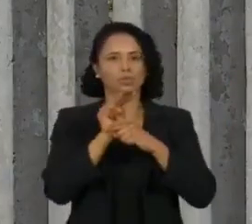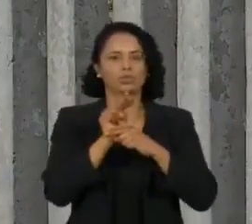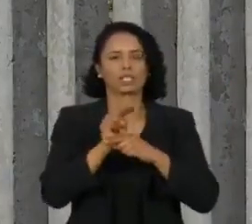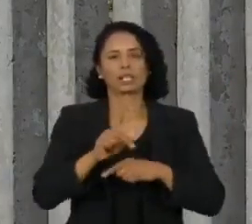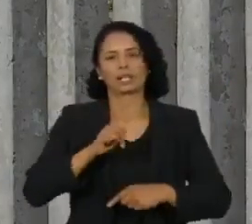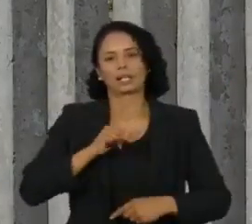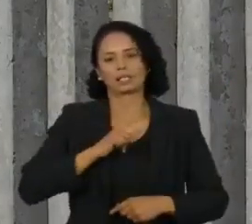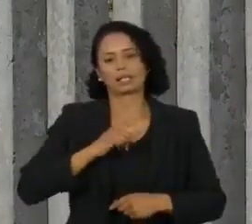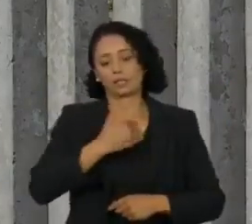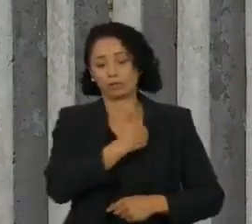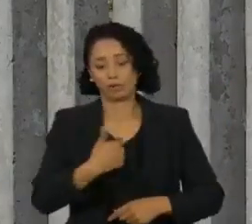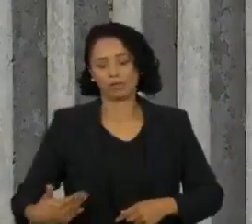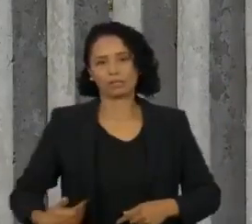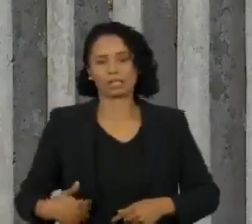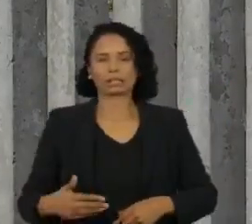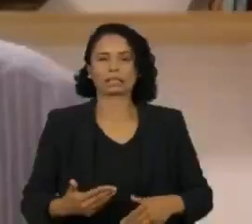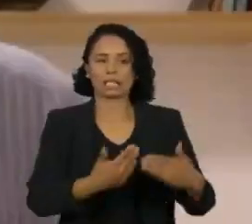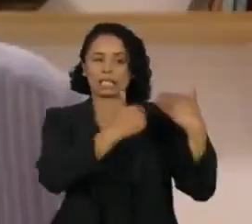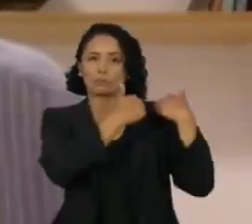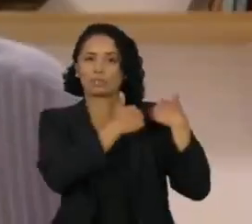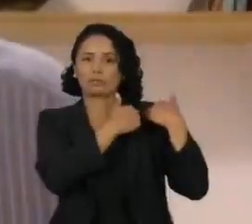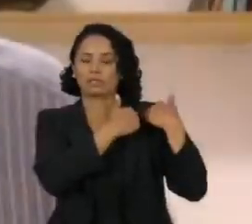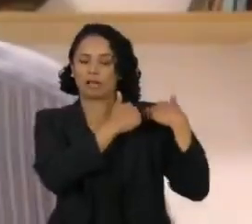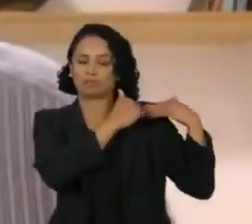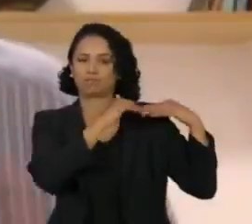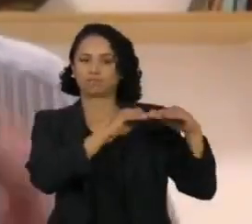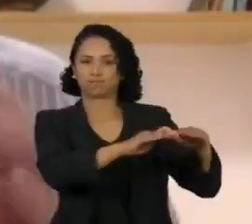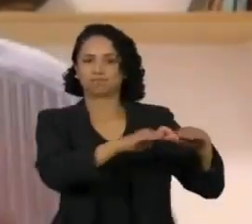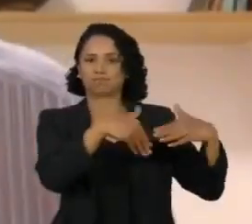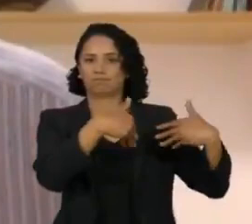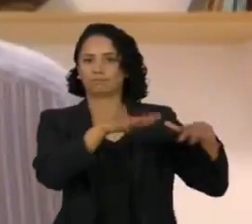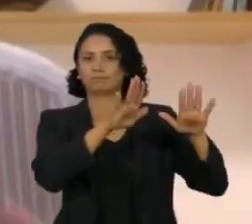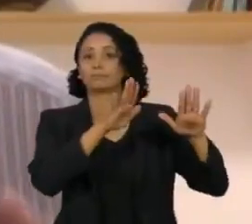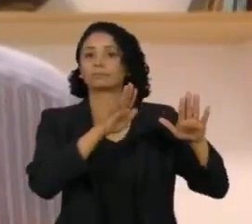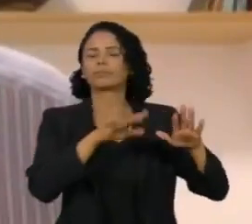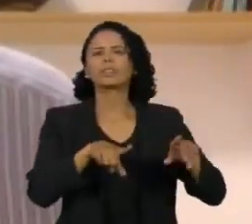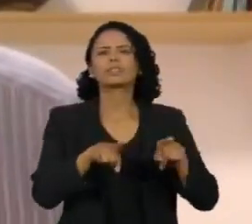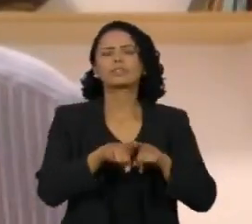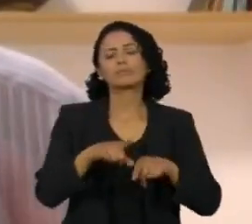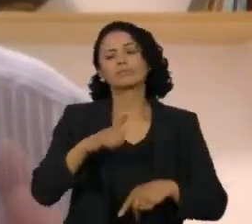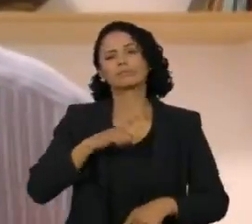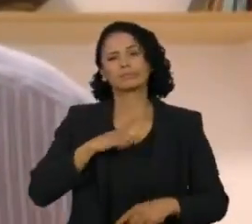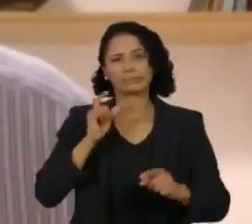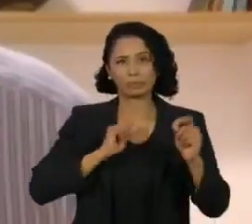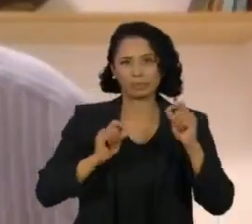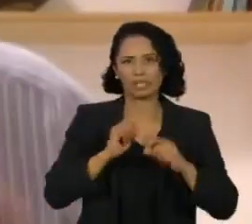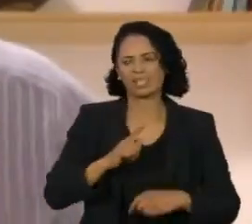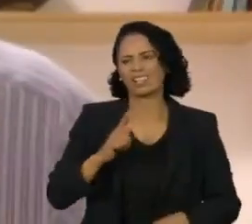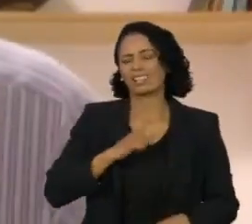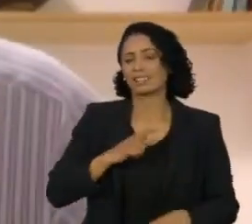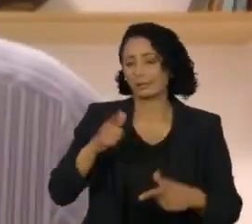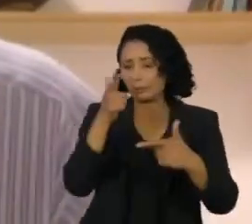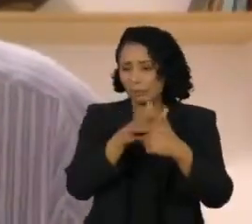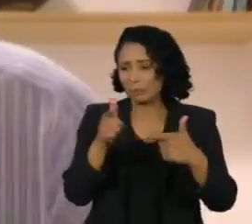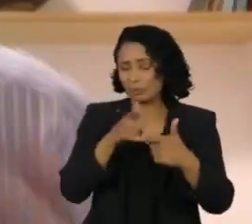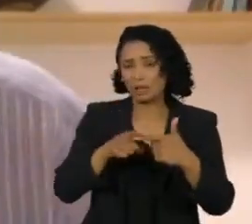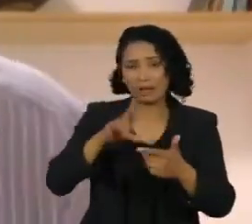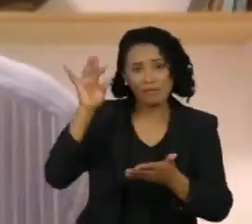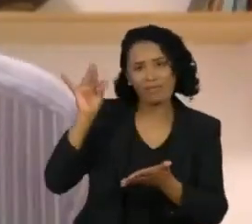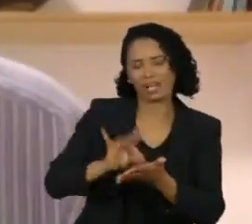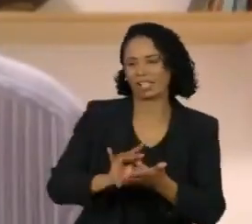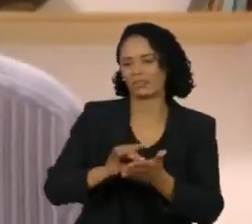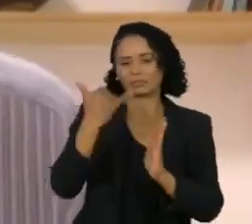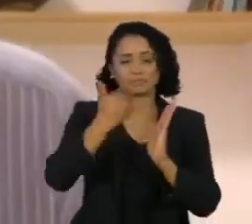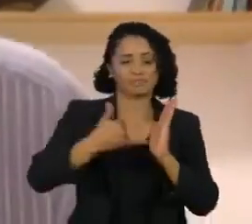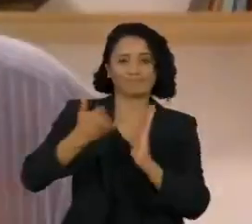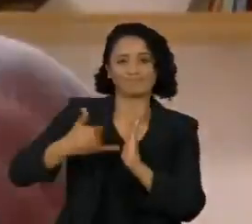se isentarem de responsabilidades. Todas aquelas questões concretas, difíceis de como governar, vamos aumentar impostos ou